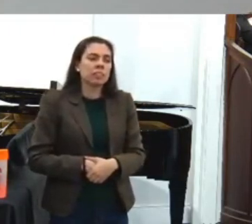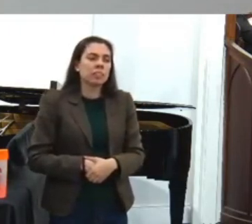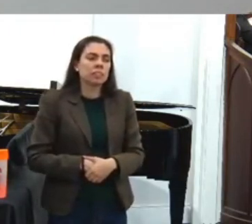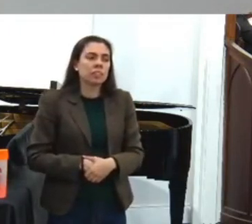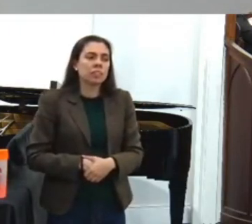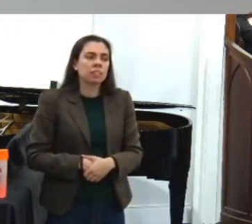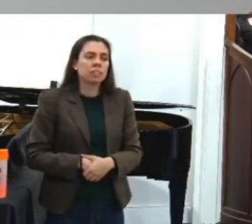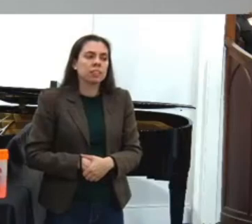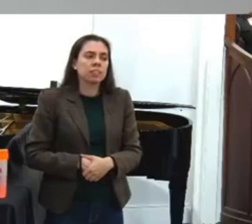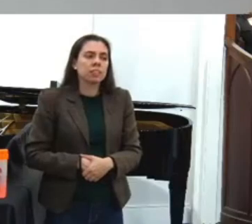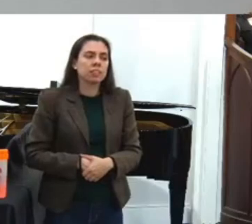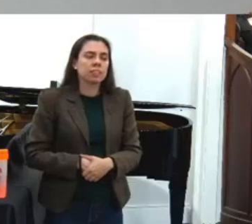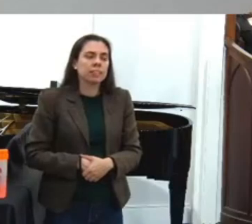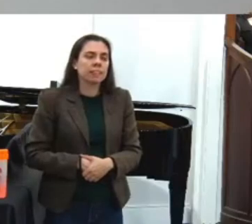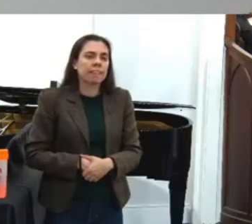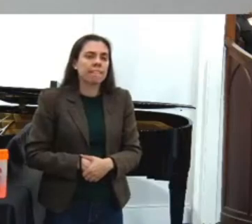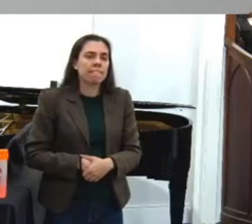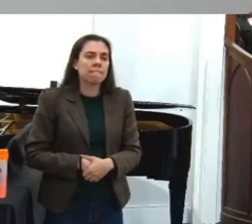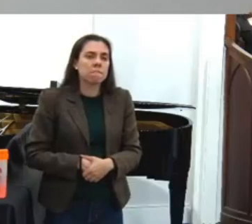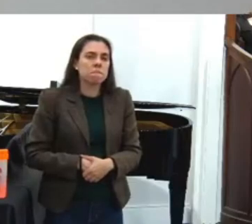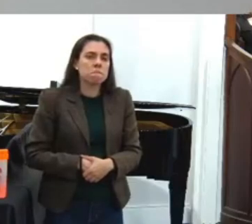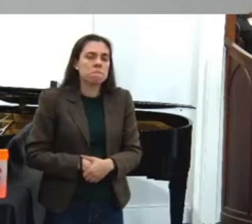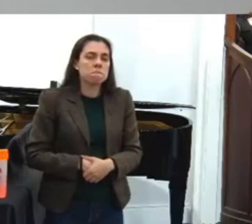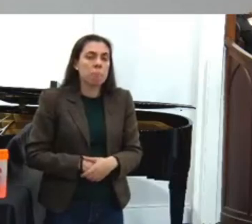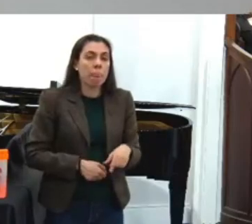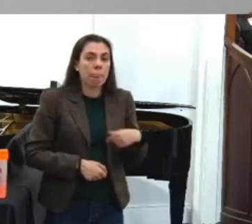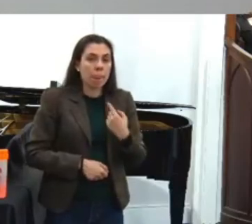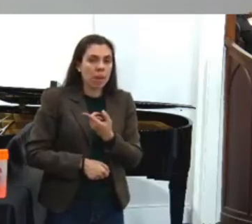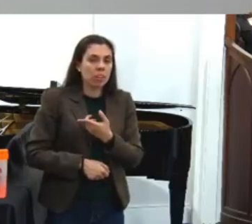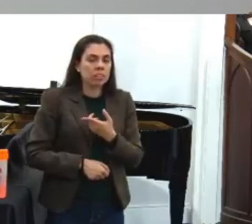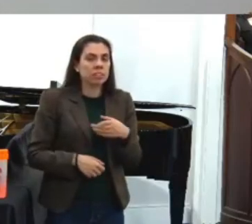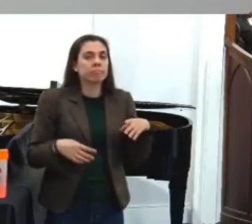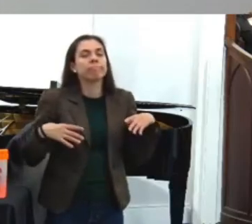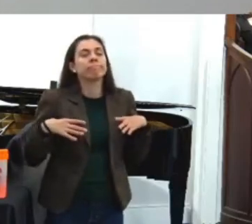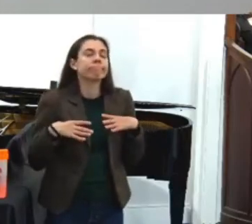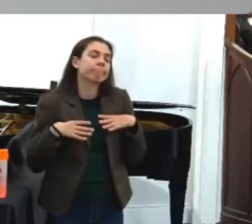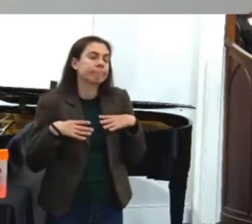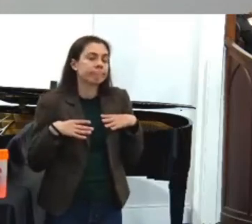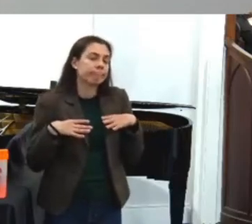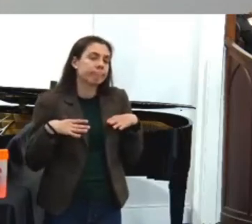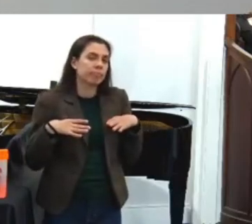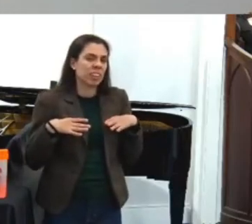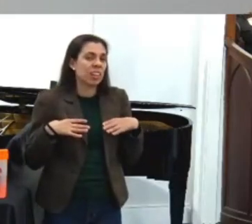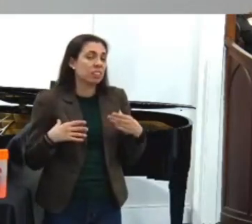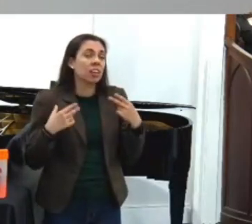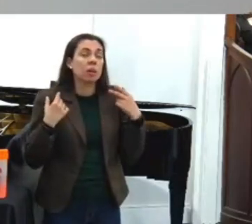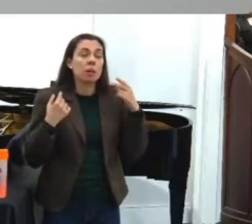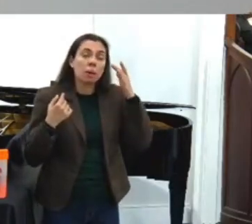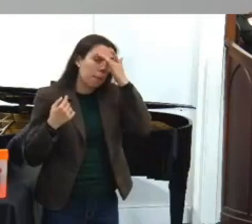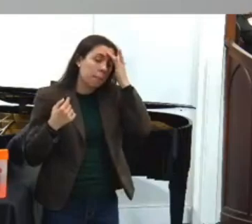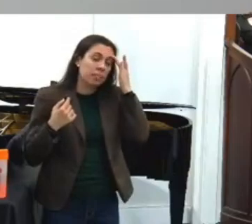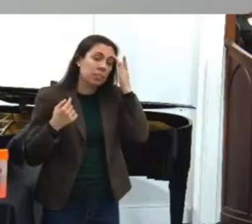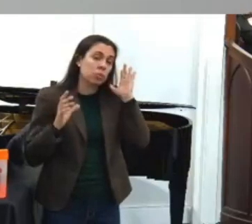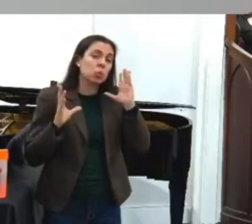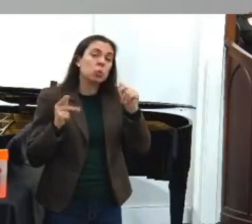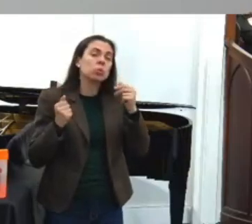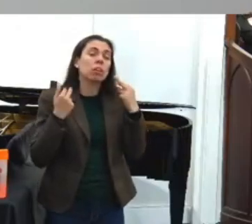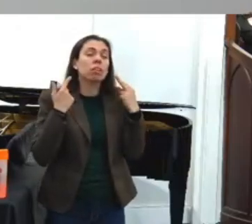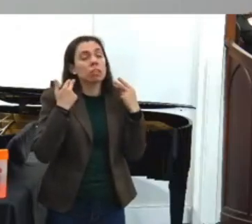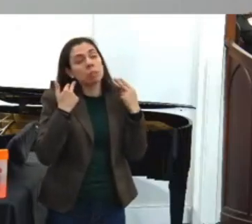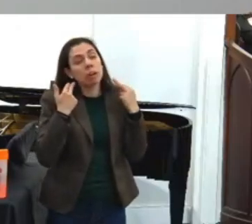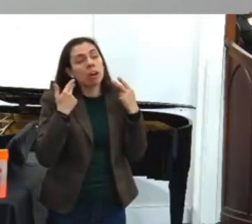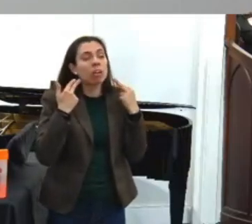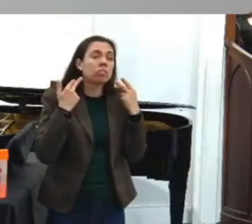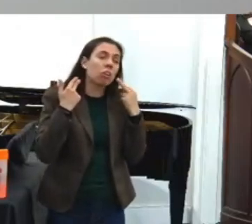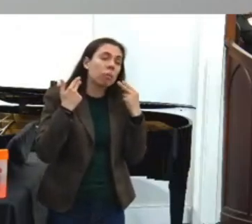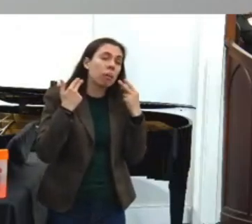E eu falo isso porque nós temos uma tendência ao comodismo, ou a entrar no automático do